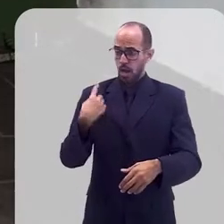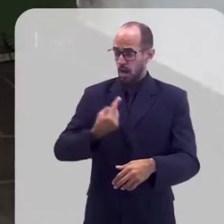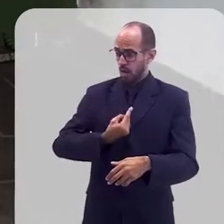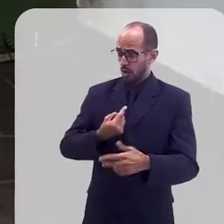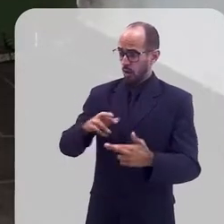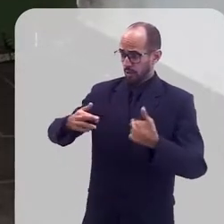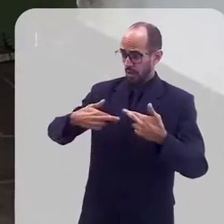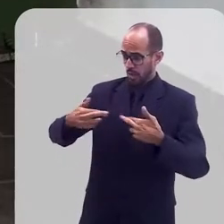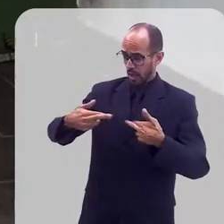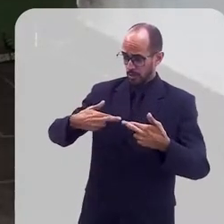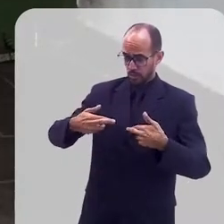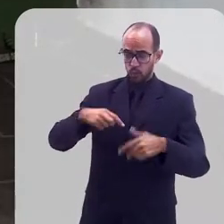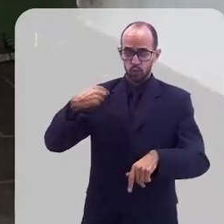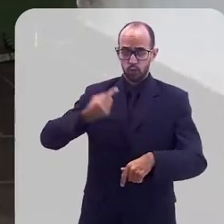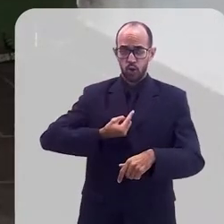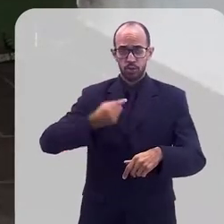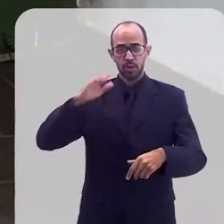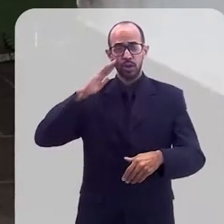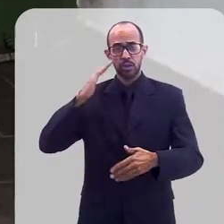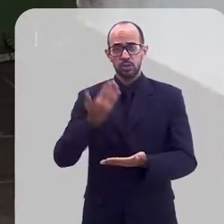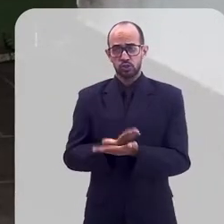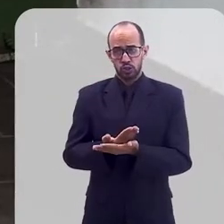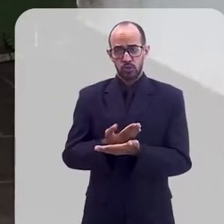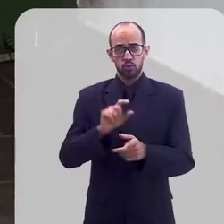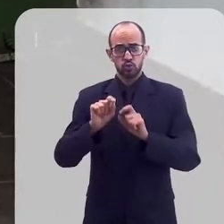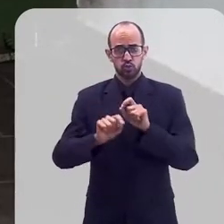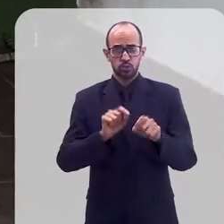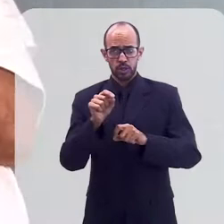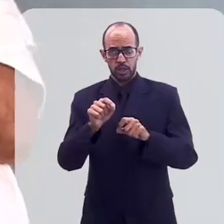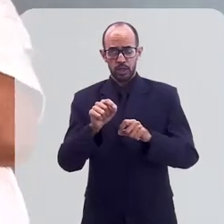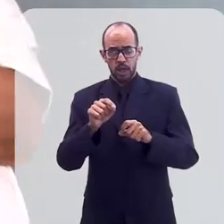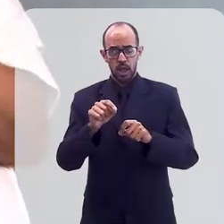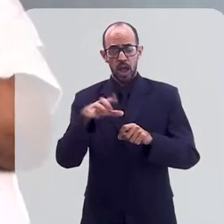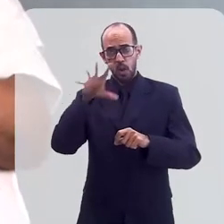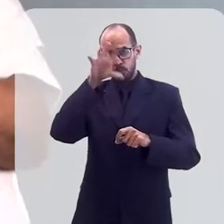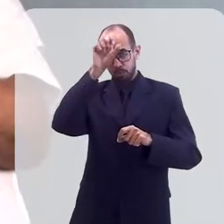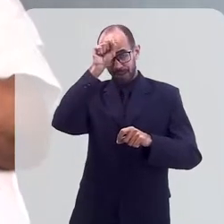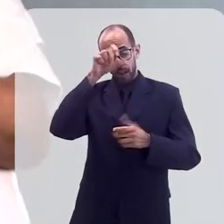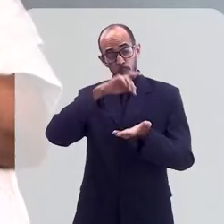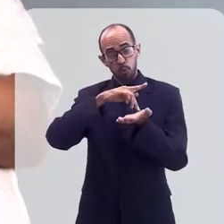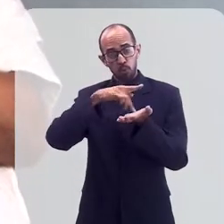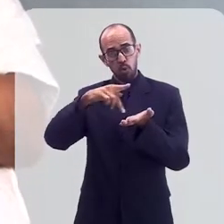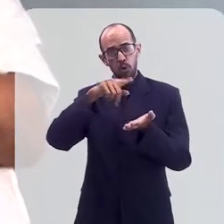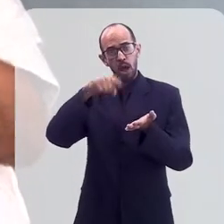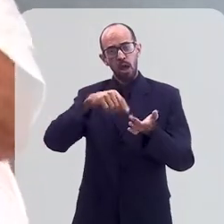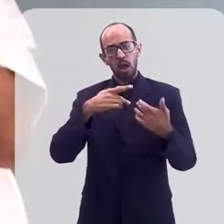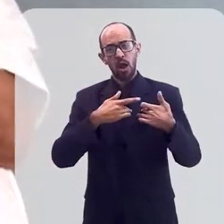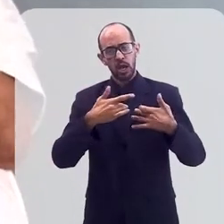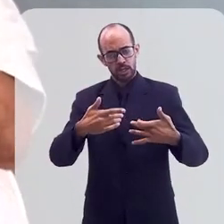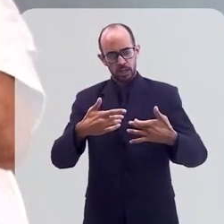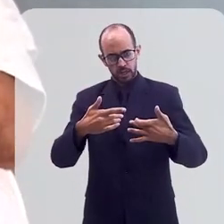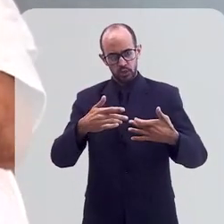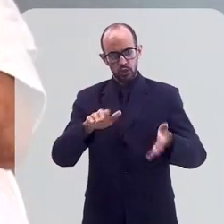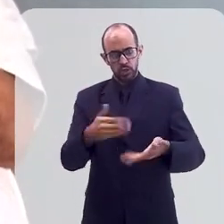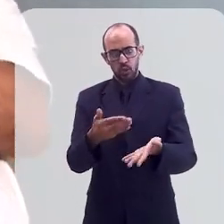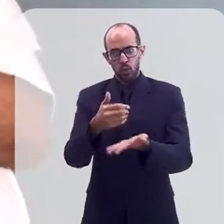nossa relação, acreditamos que é o seguinte, Umbanda pura é a caridade. Então tem que estar no